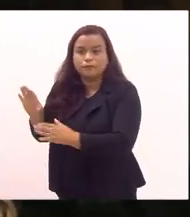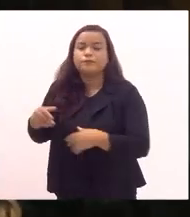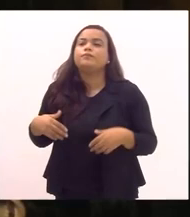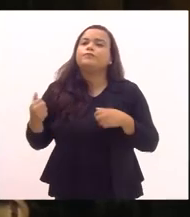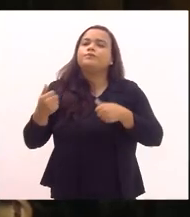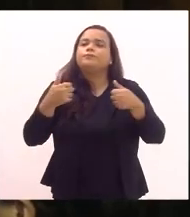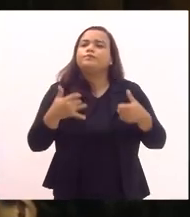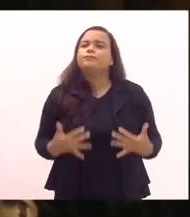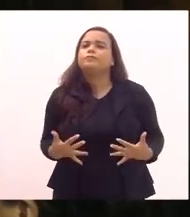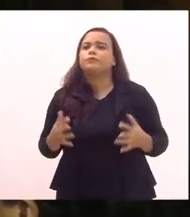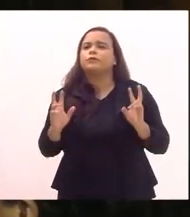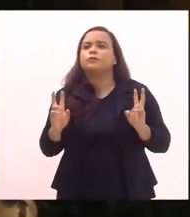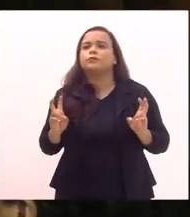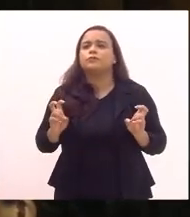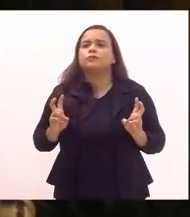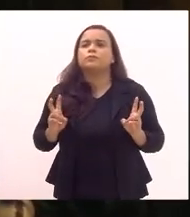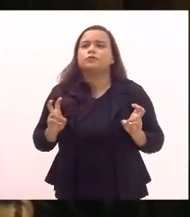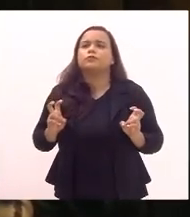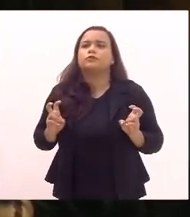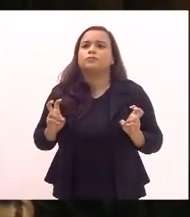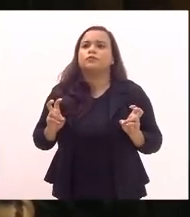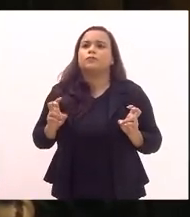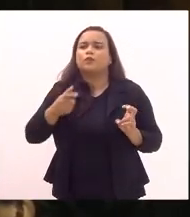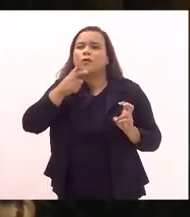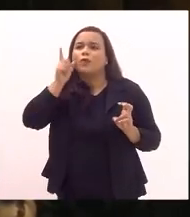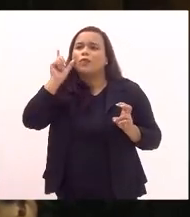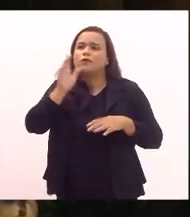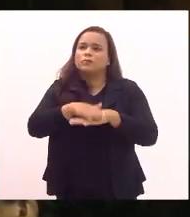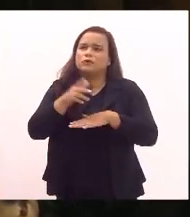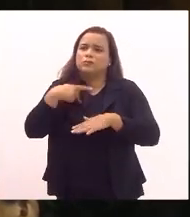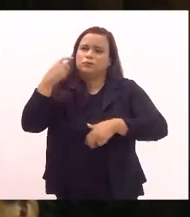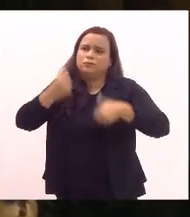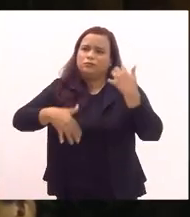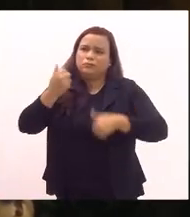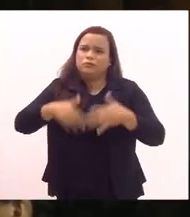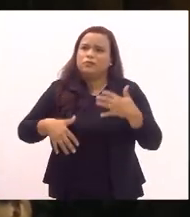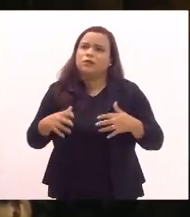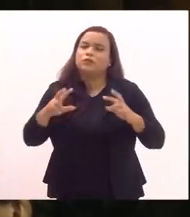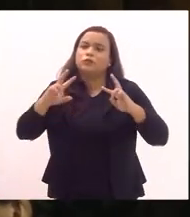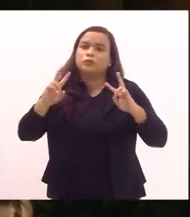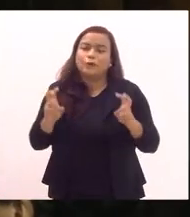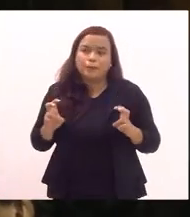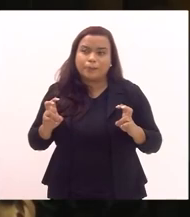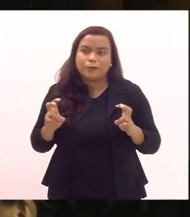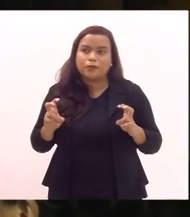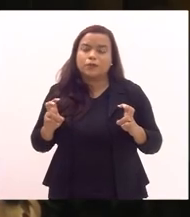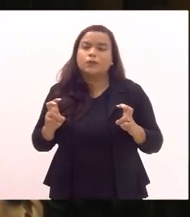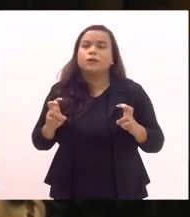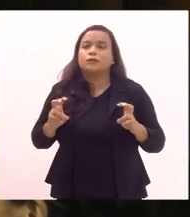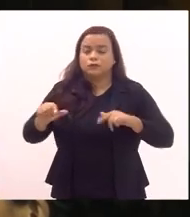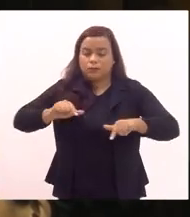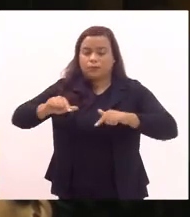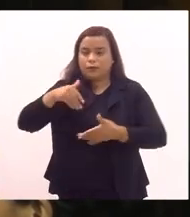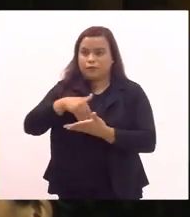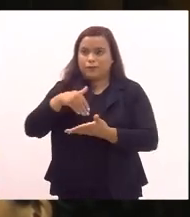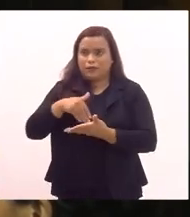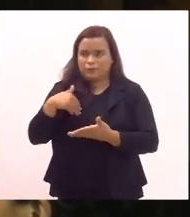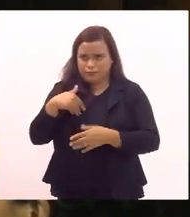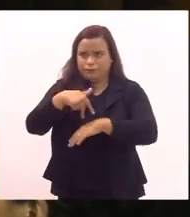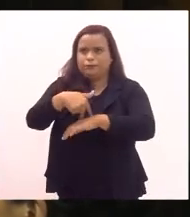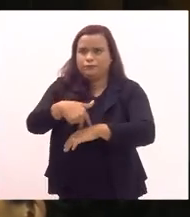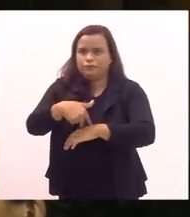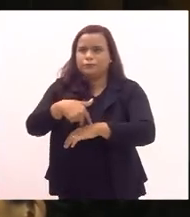deputada a tia Ju na minha fala de ontem quando eu estive aqui no expediente final